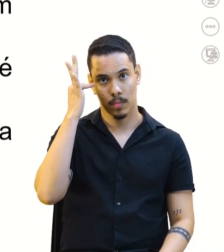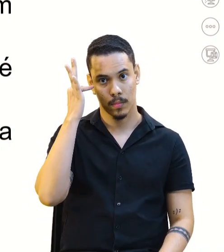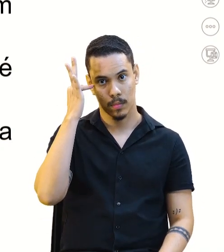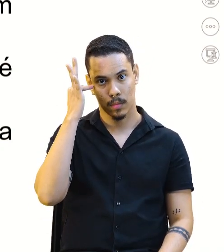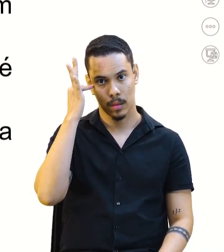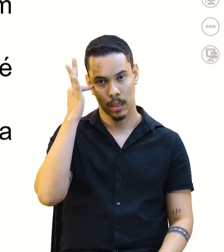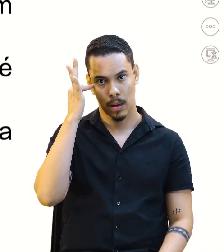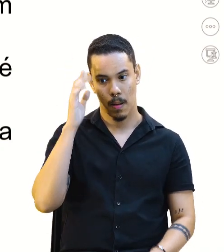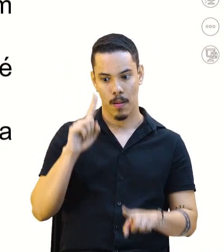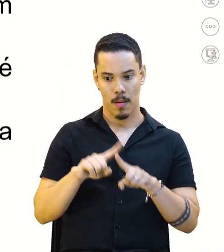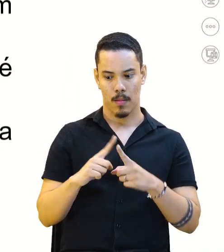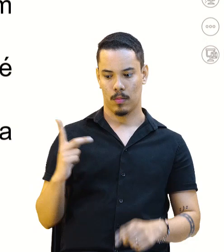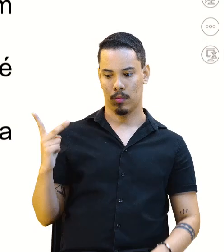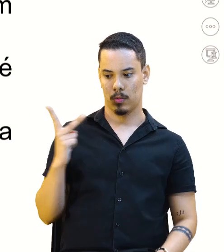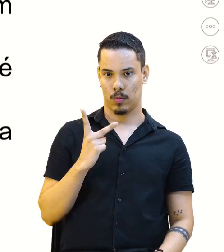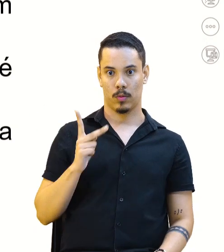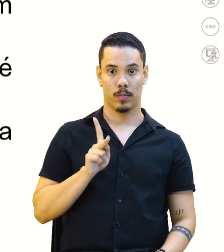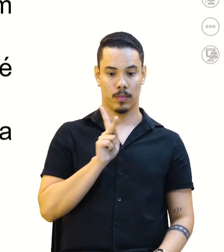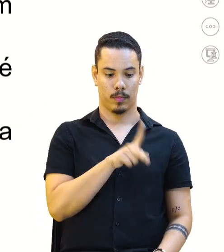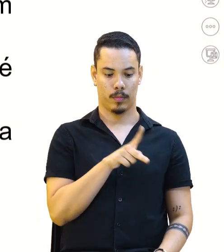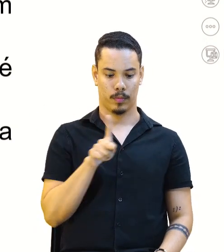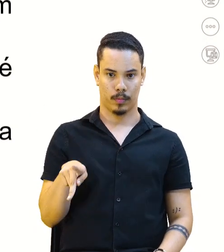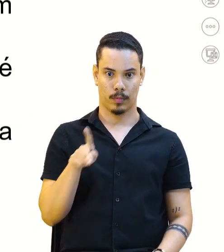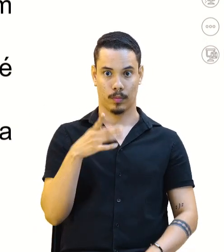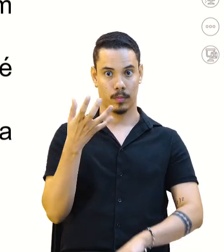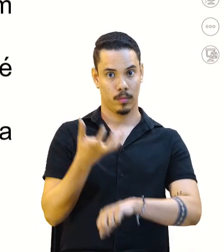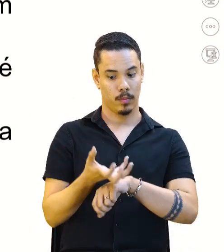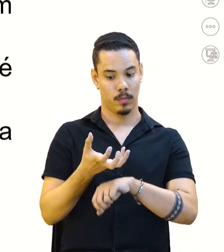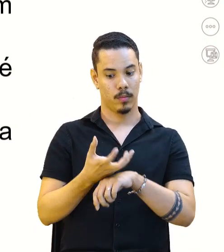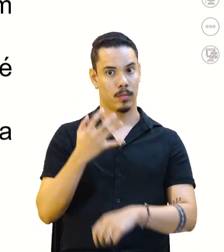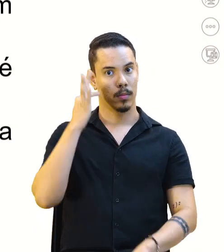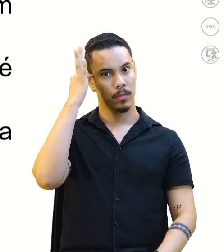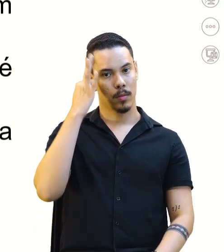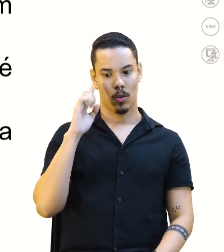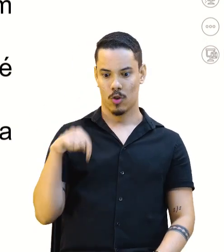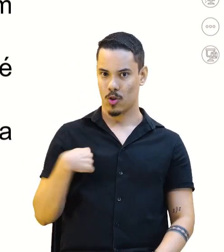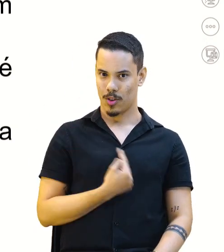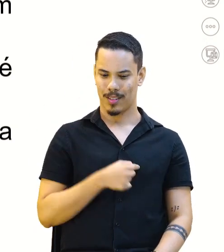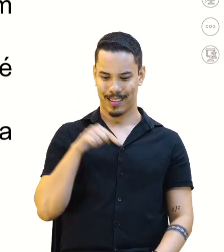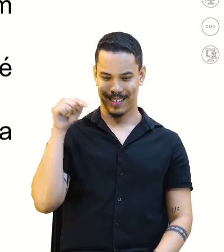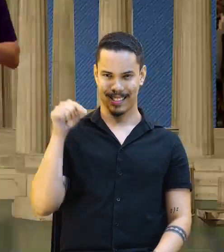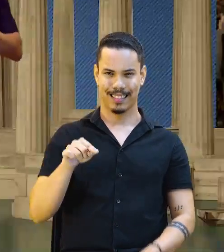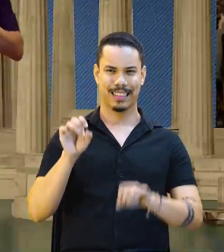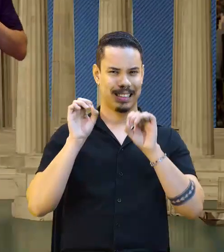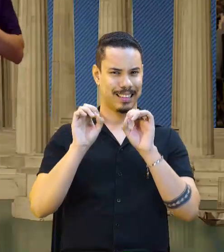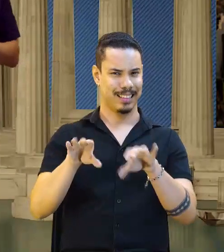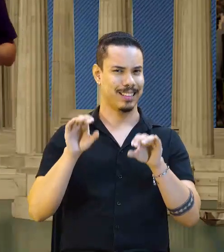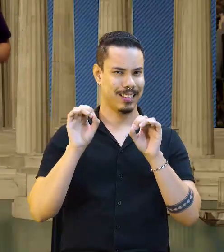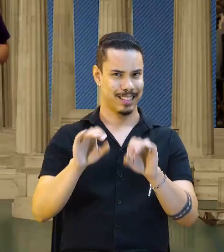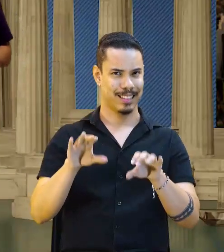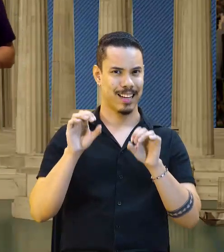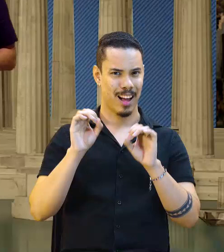eu, enquanto professores de filosofia, não estamos aqui para ensinar filosofia a